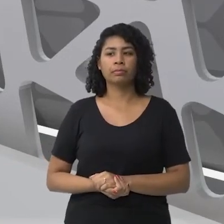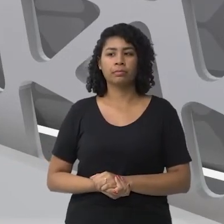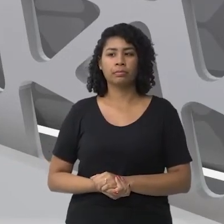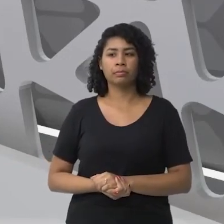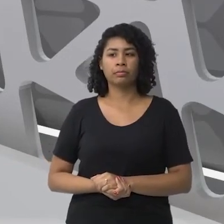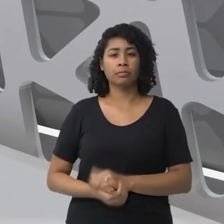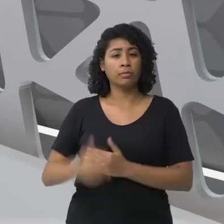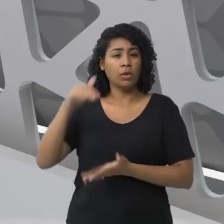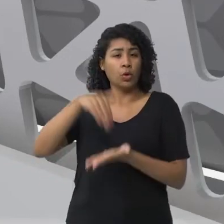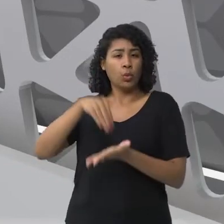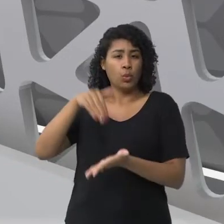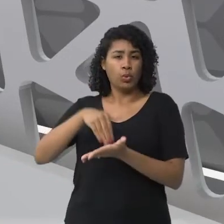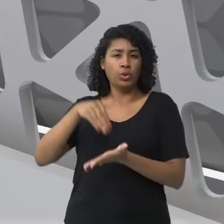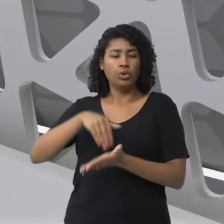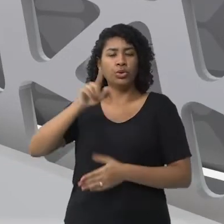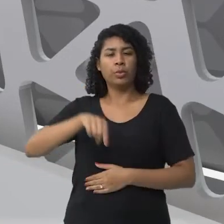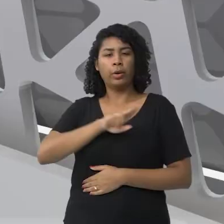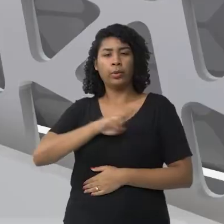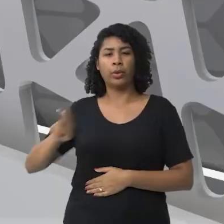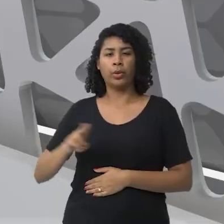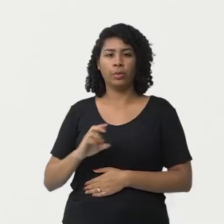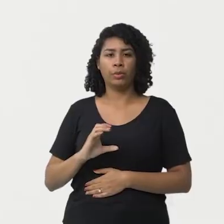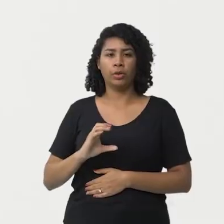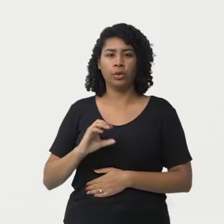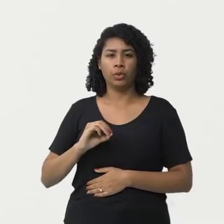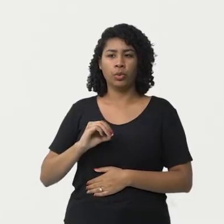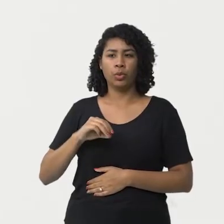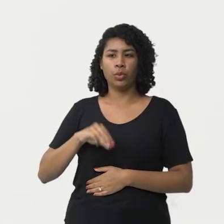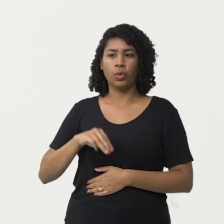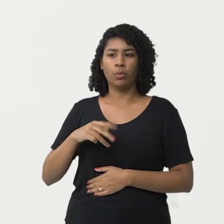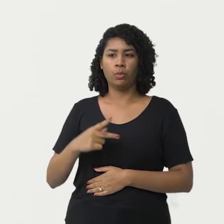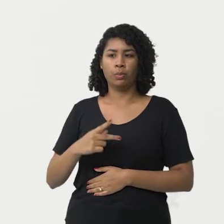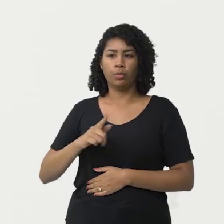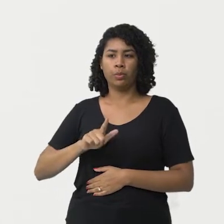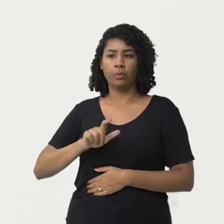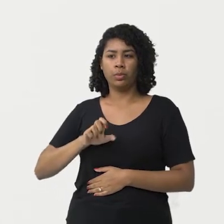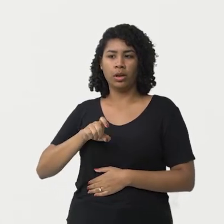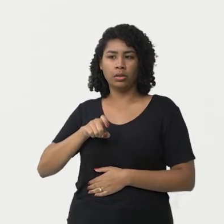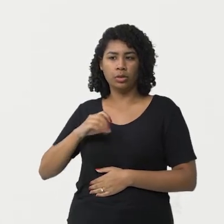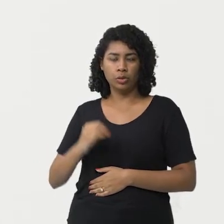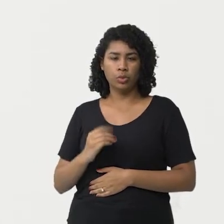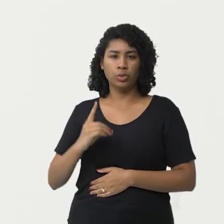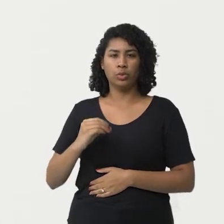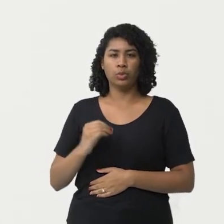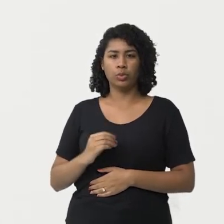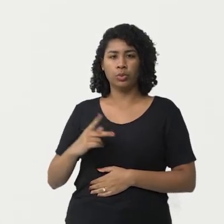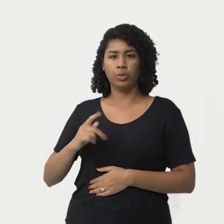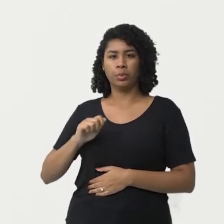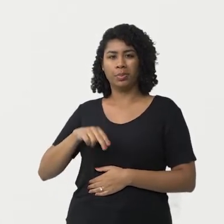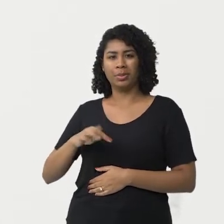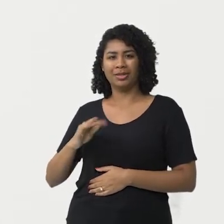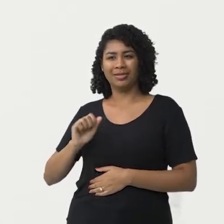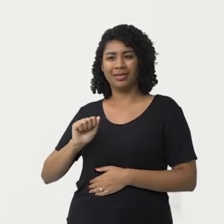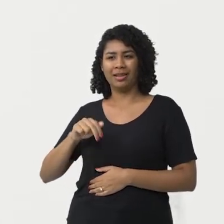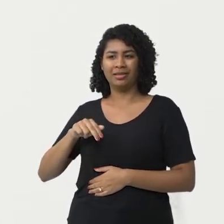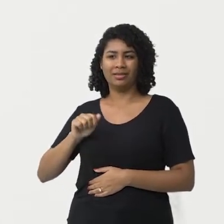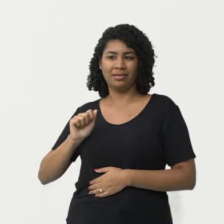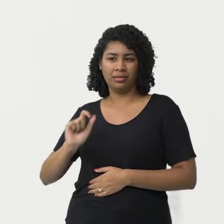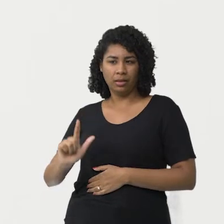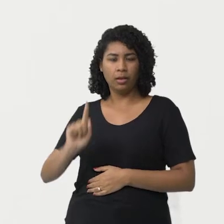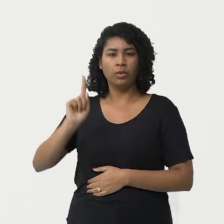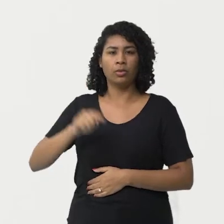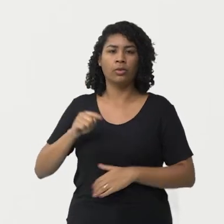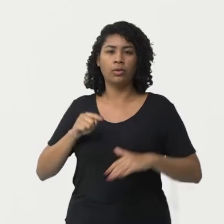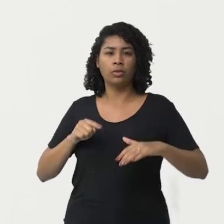Próxima nossa vegetação é o complexo do Pantanal. O complexo do Pantanal, ele vai acontecer na região centro-oeste, dentro